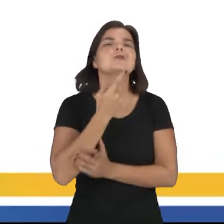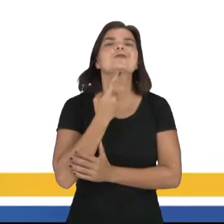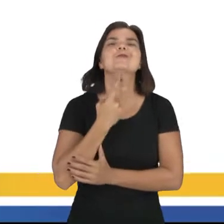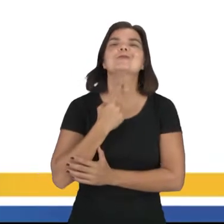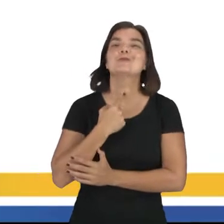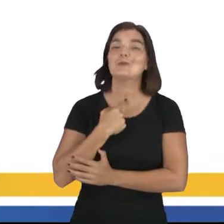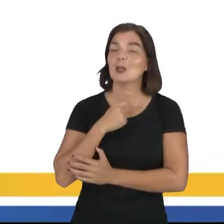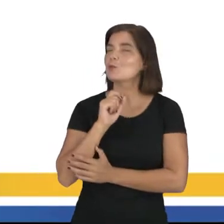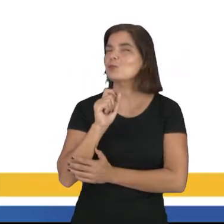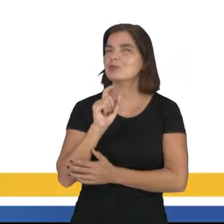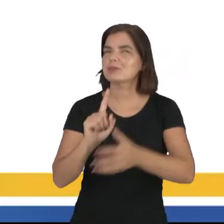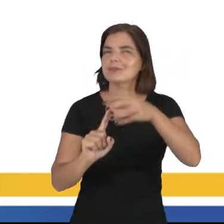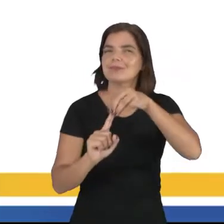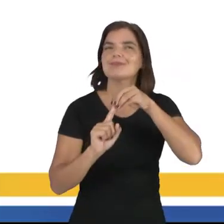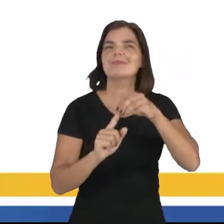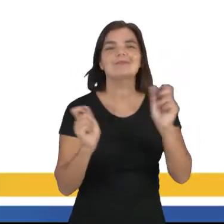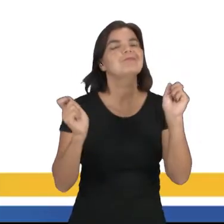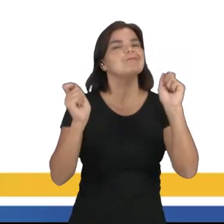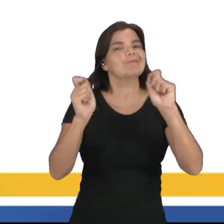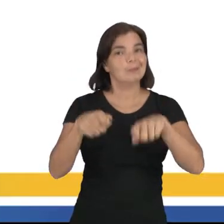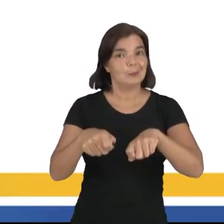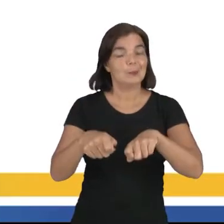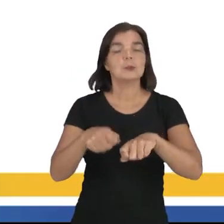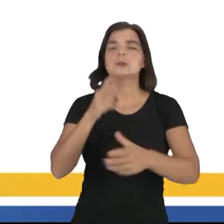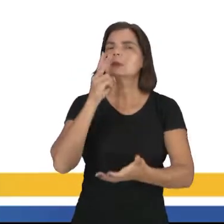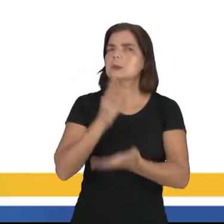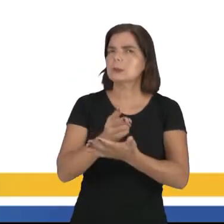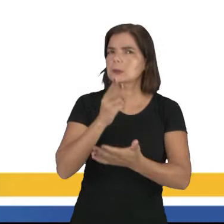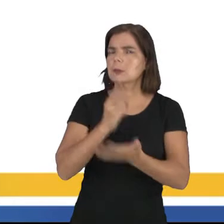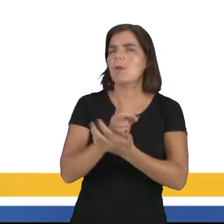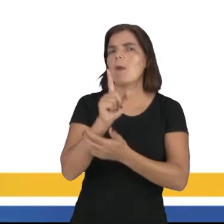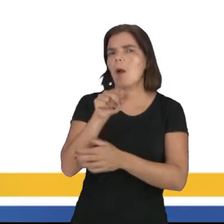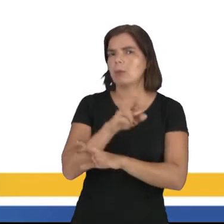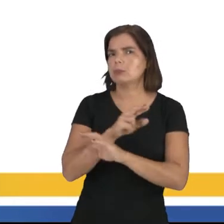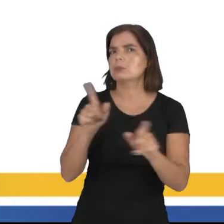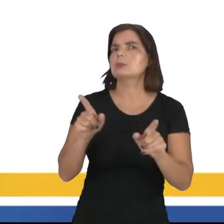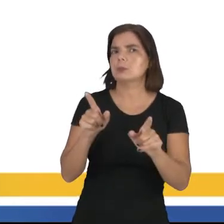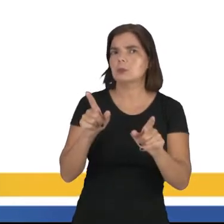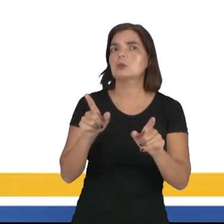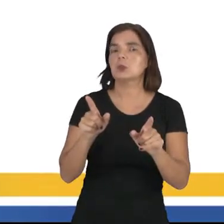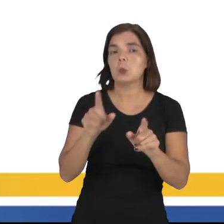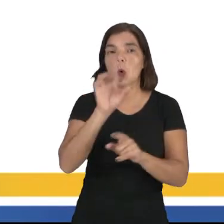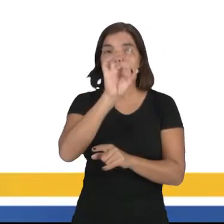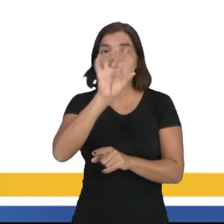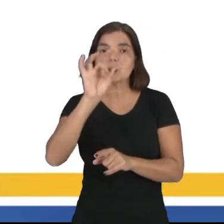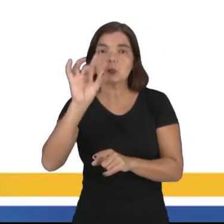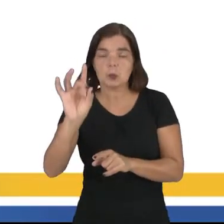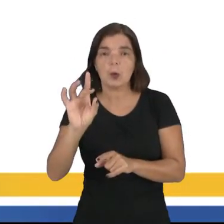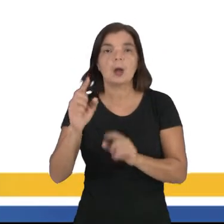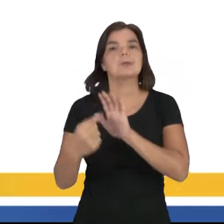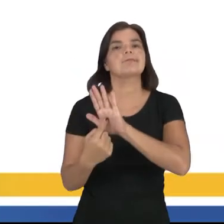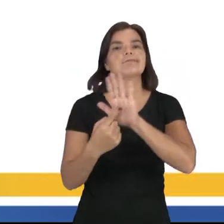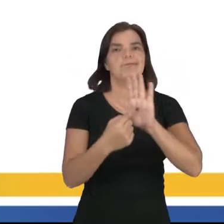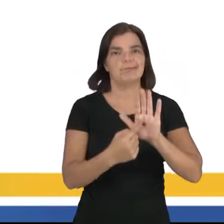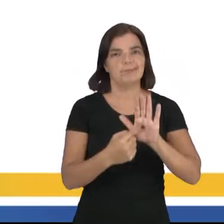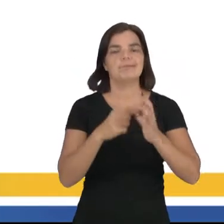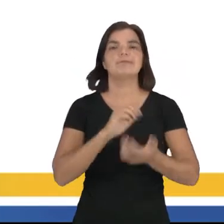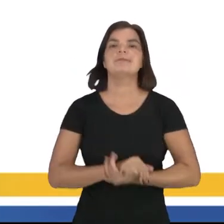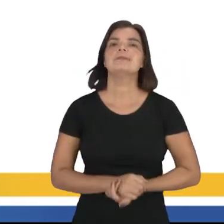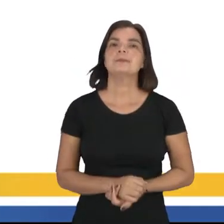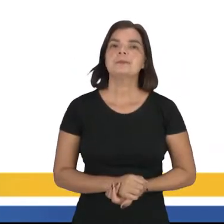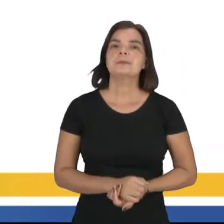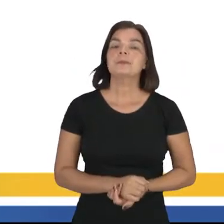um objetivo específico, que pode e geralmente é diferente de acordo com cada situação